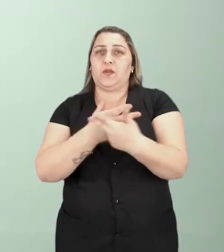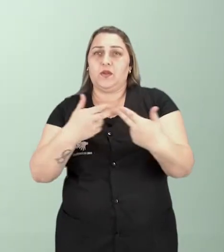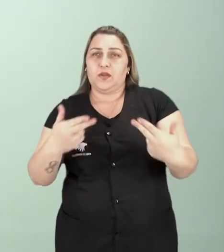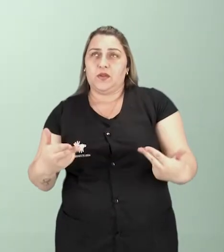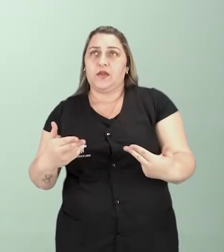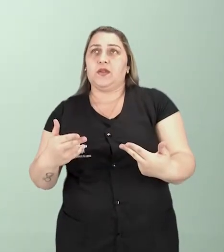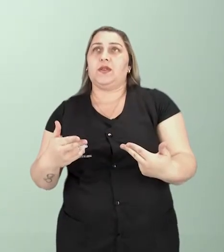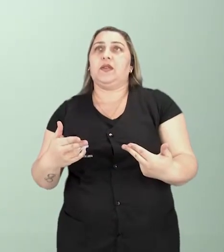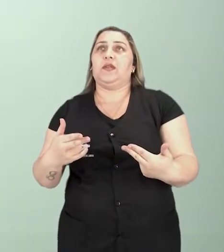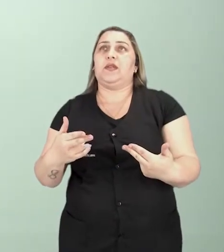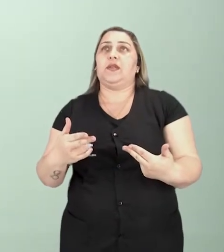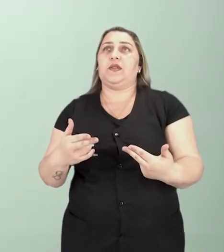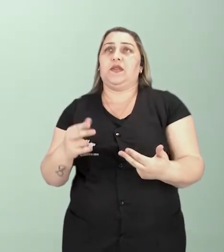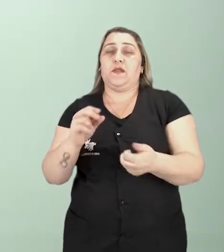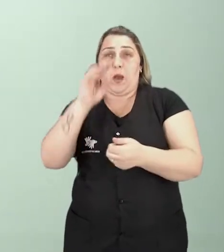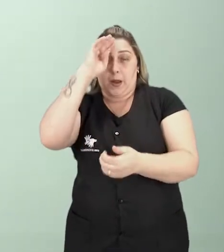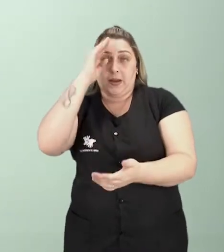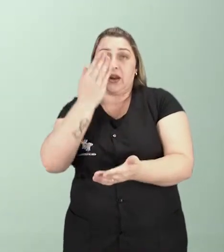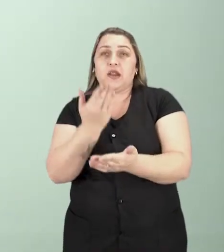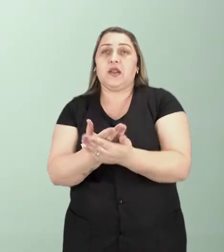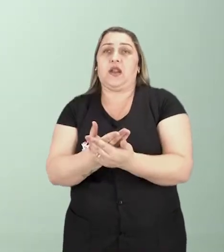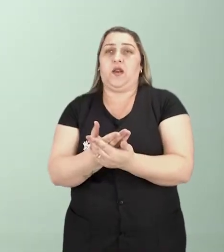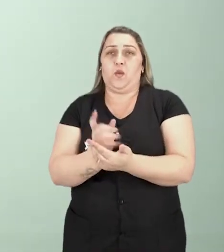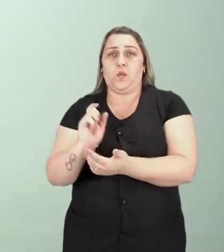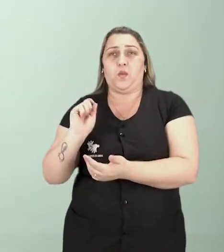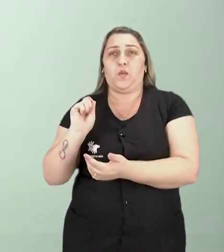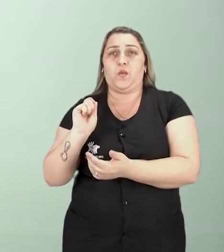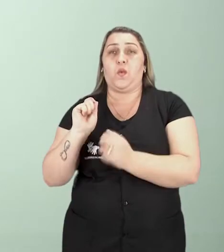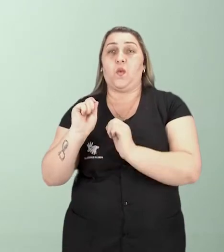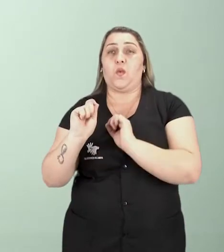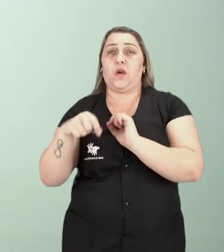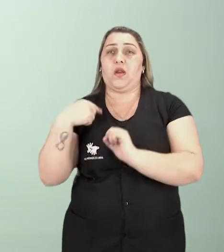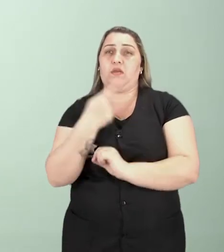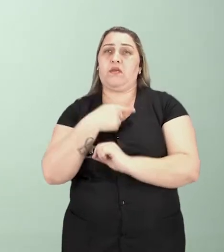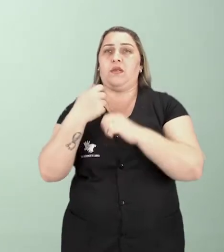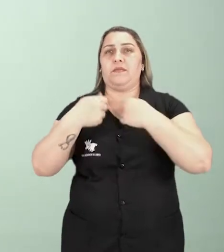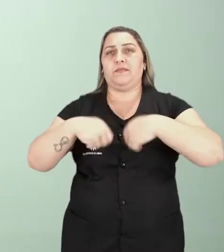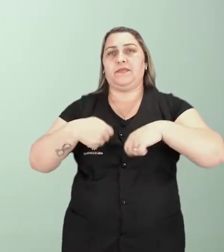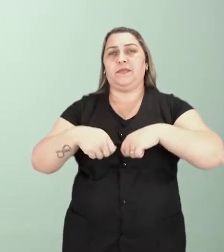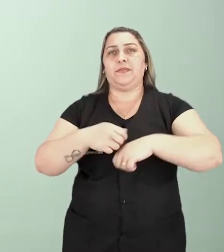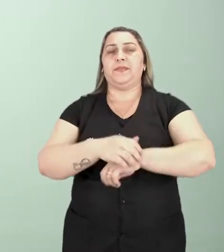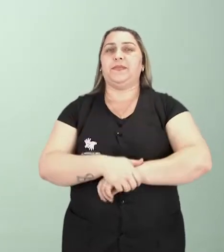que ela nos faz acreditar que é o que nós estamos precisando.